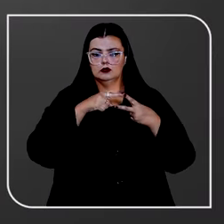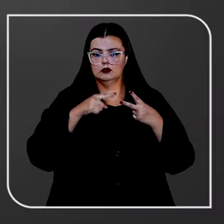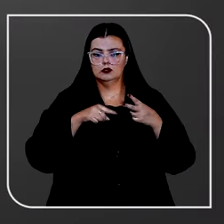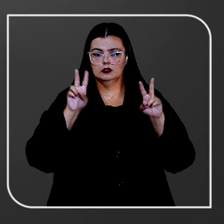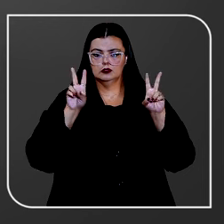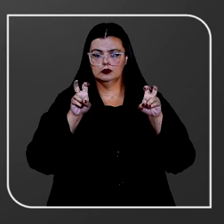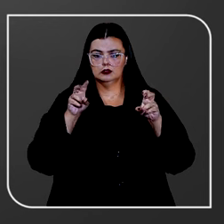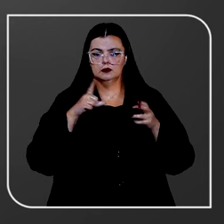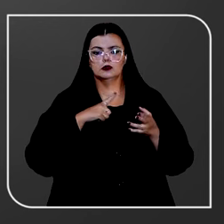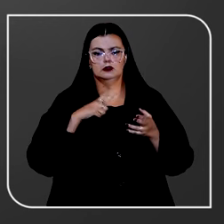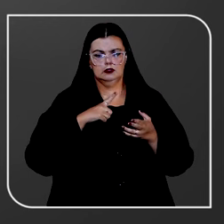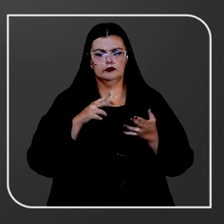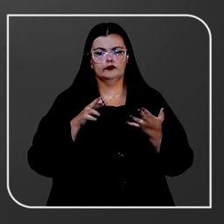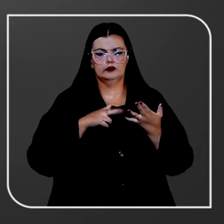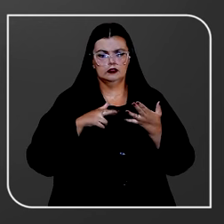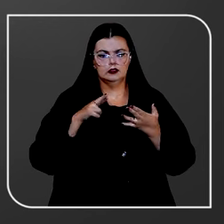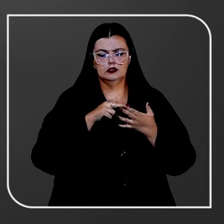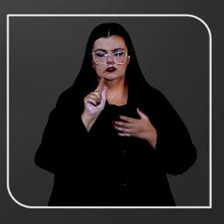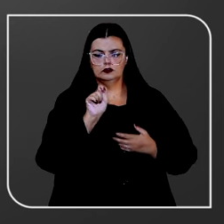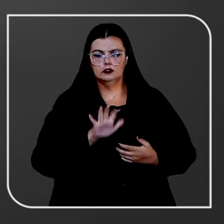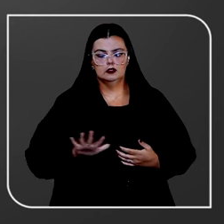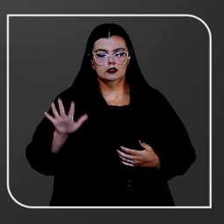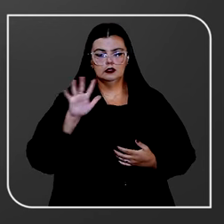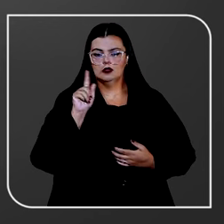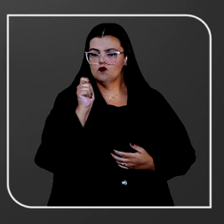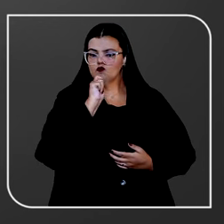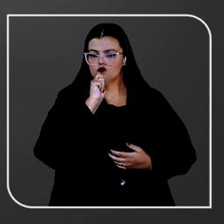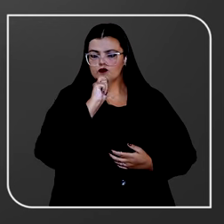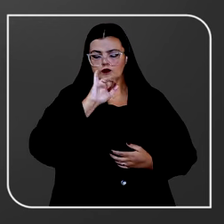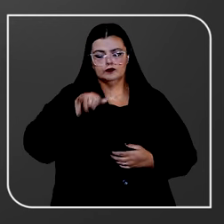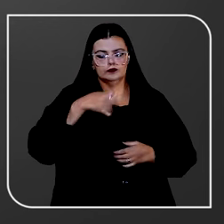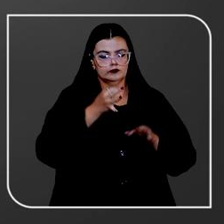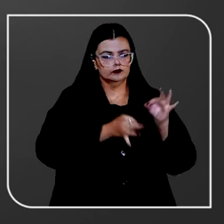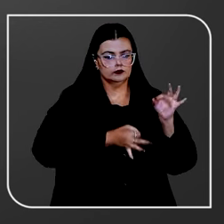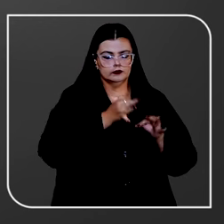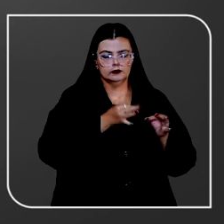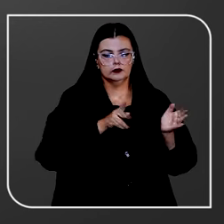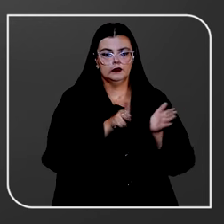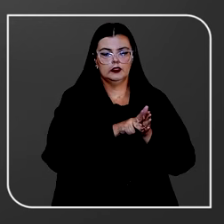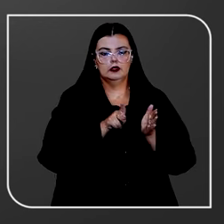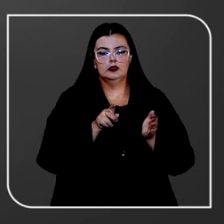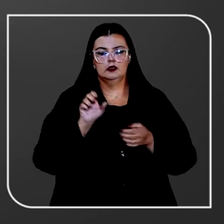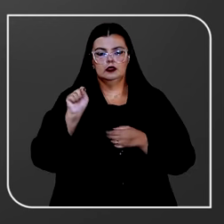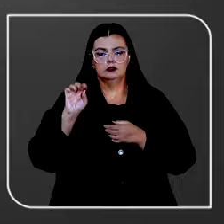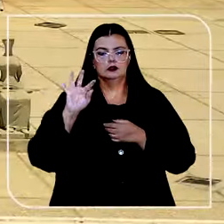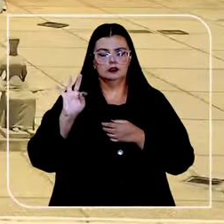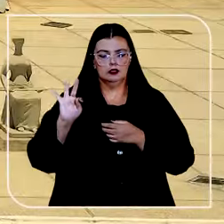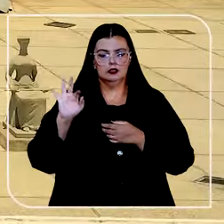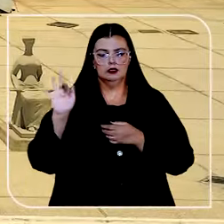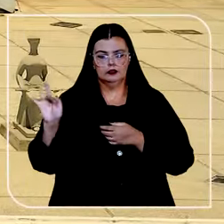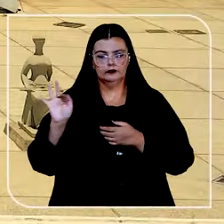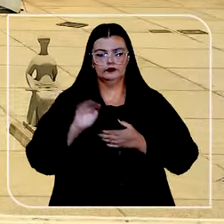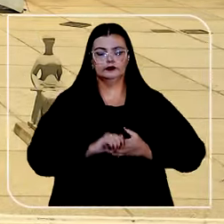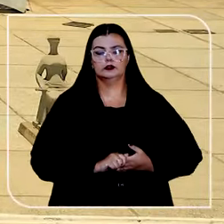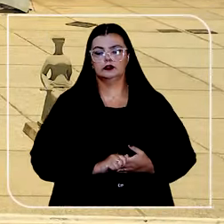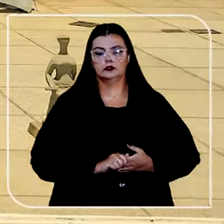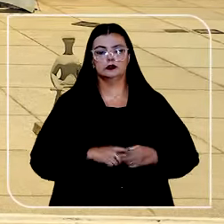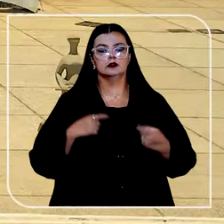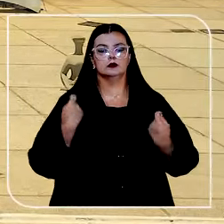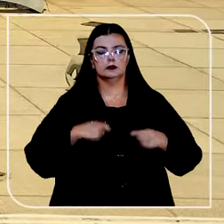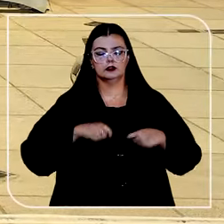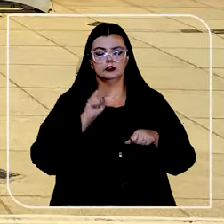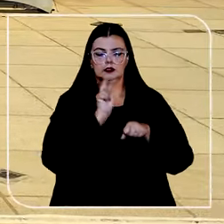dois temas com repercussão geral reconhecida e que ainda não foram julgados pelo Supremo Tribunal Federal assim será